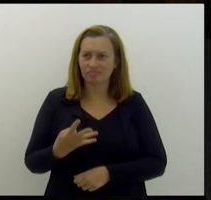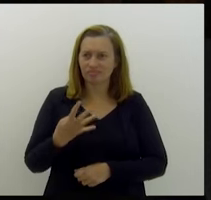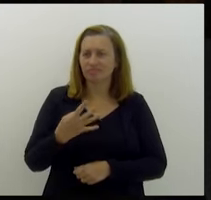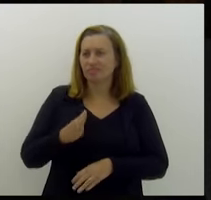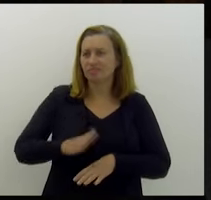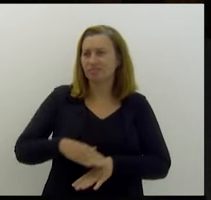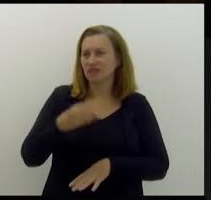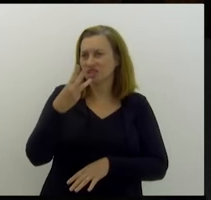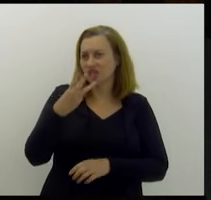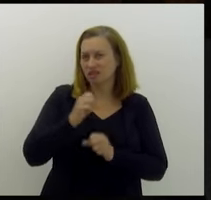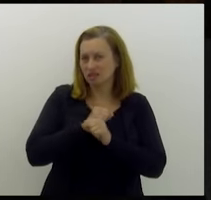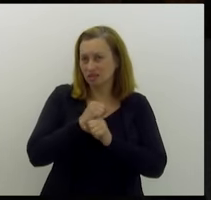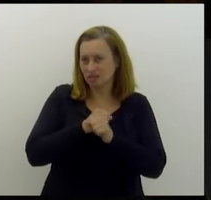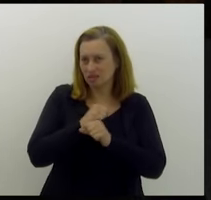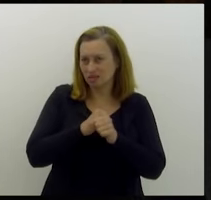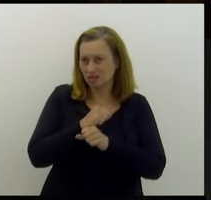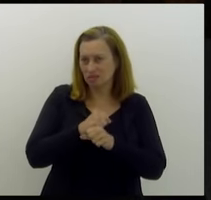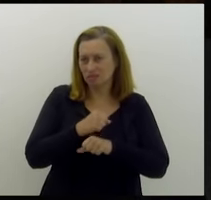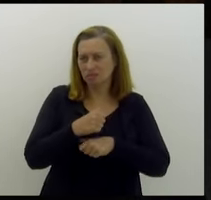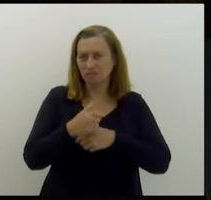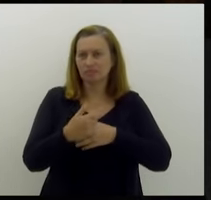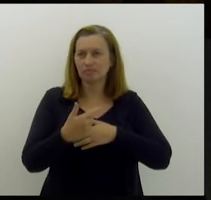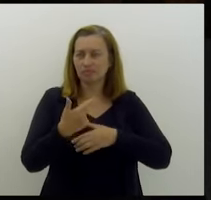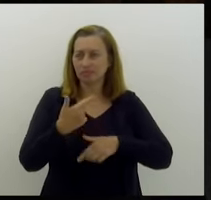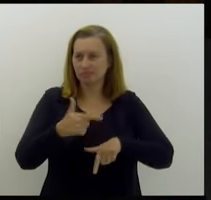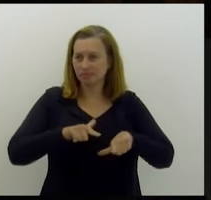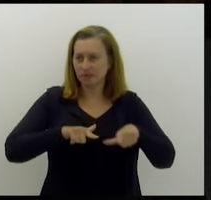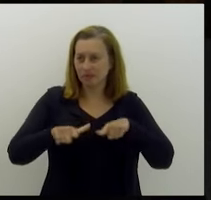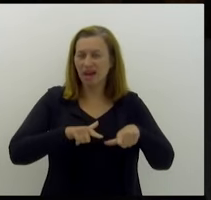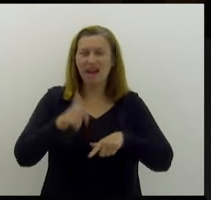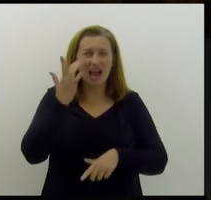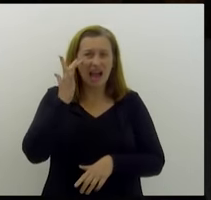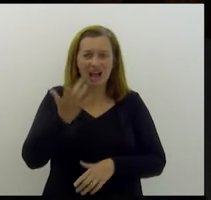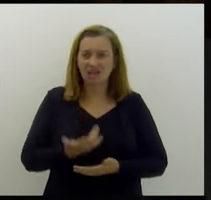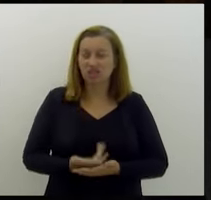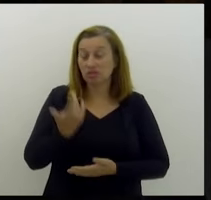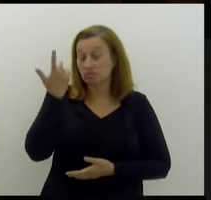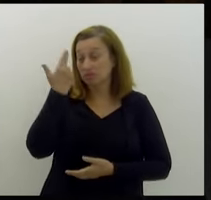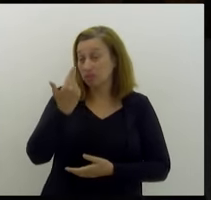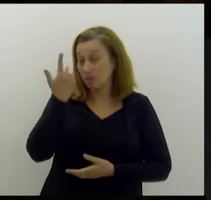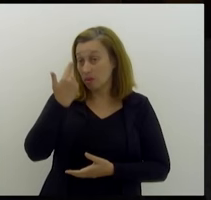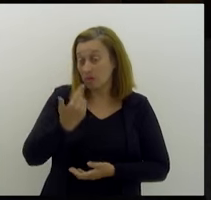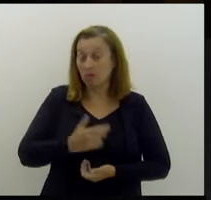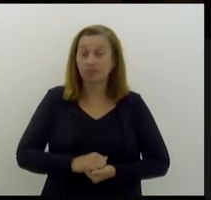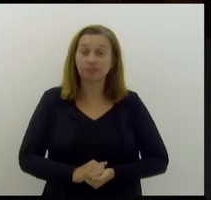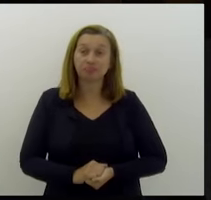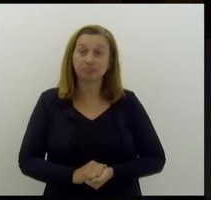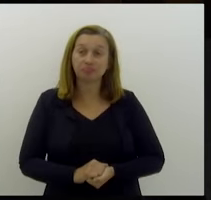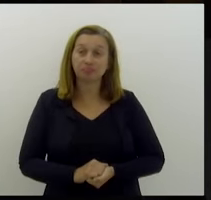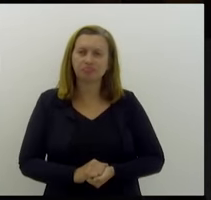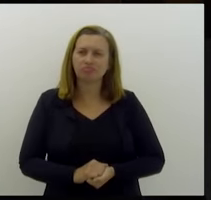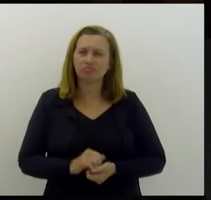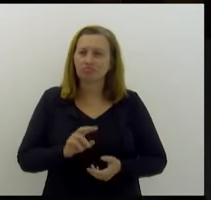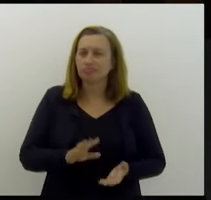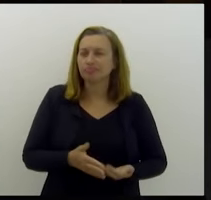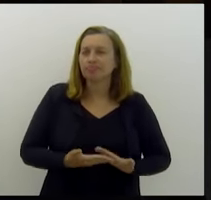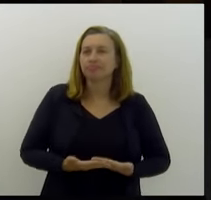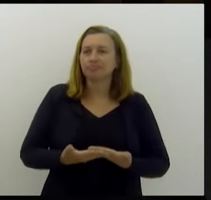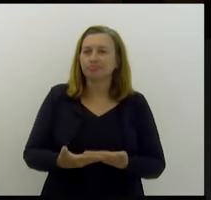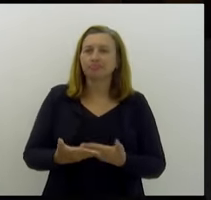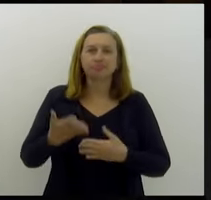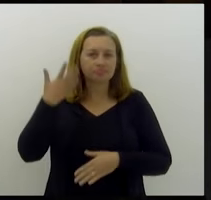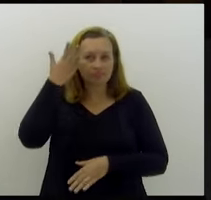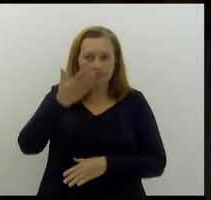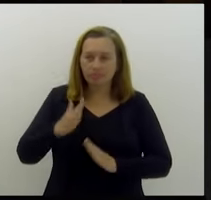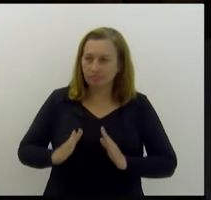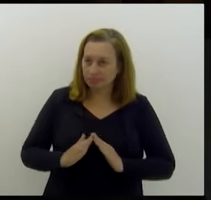há mais de 3 anos Ache que pode ser tratado com naturalidade ele encaminhar mensagens para essa